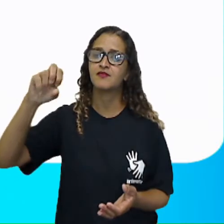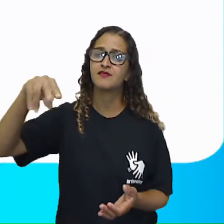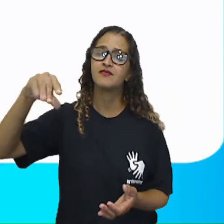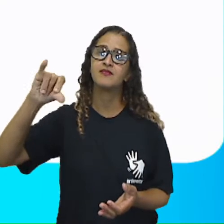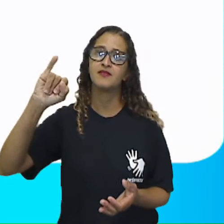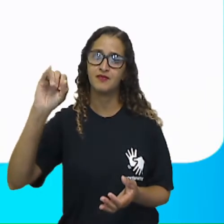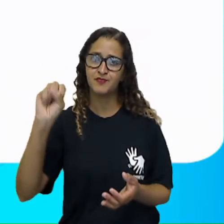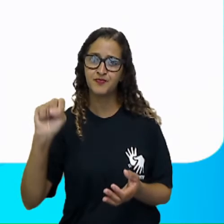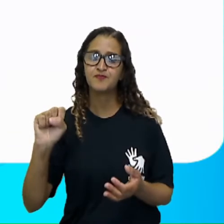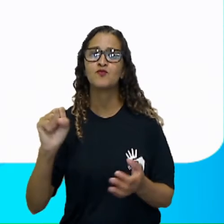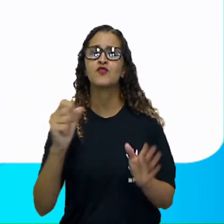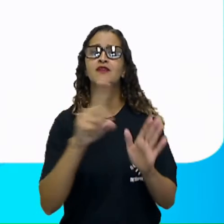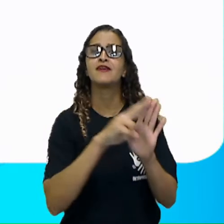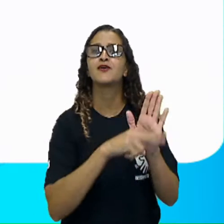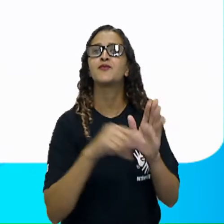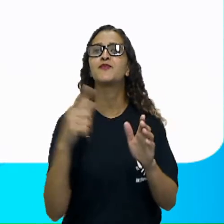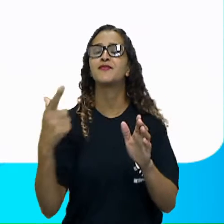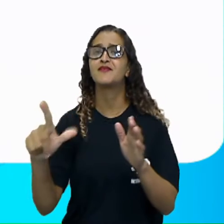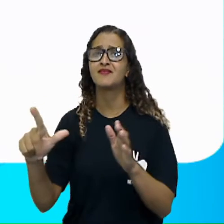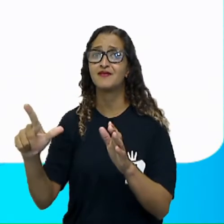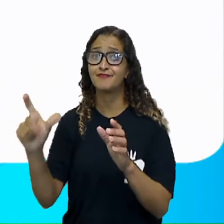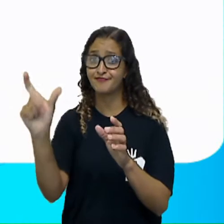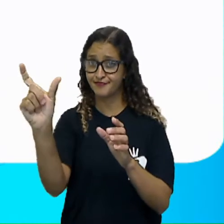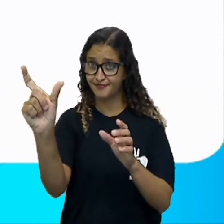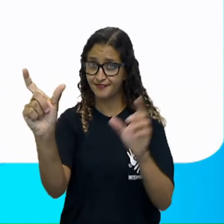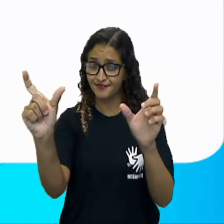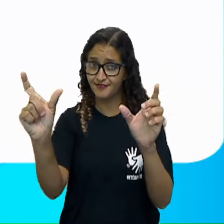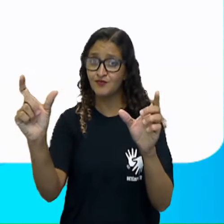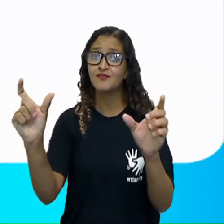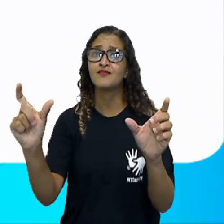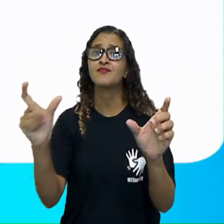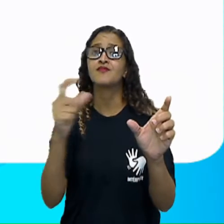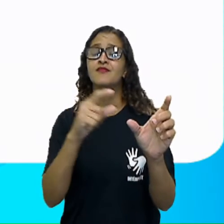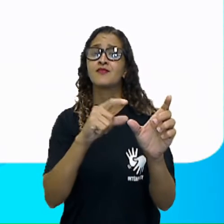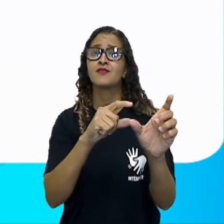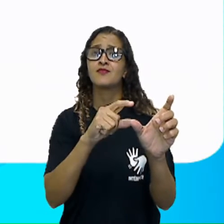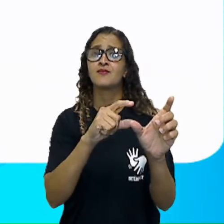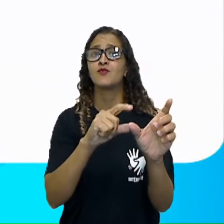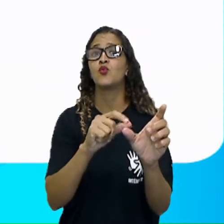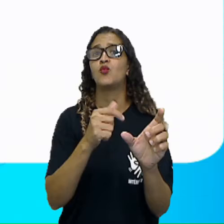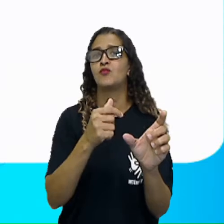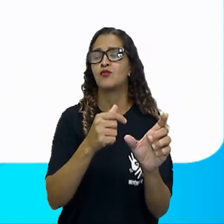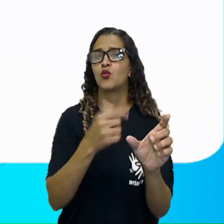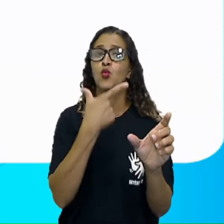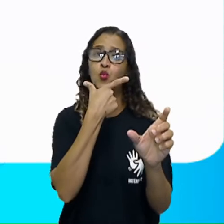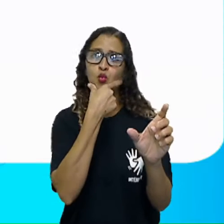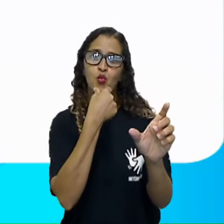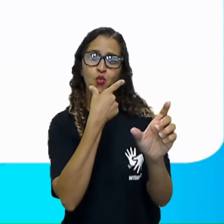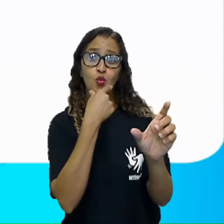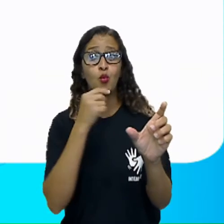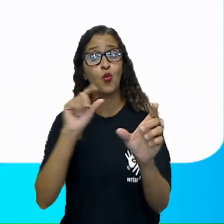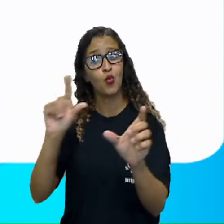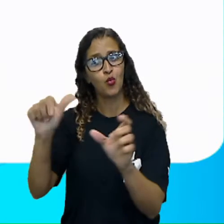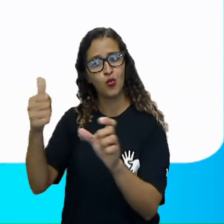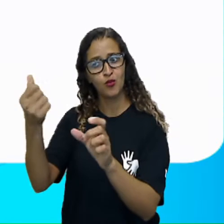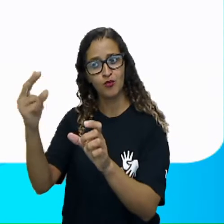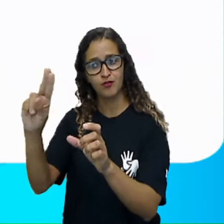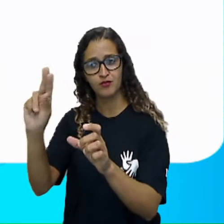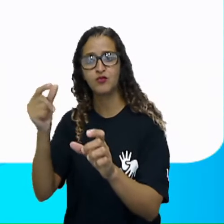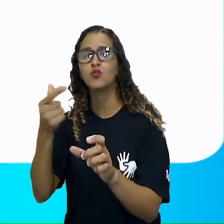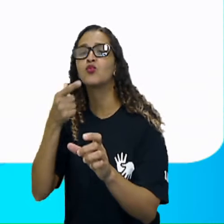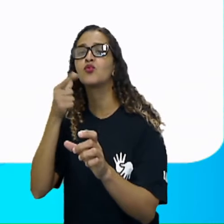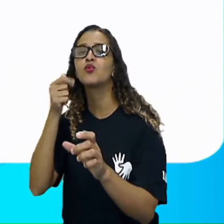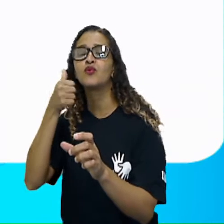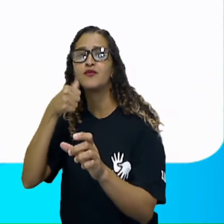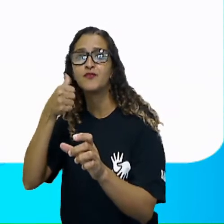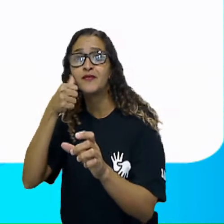cardinais. Outra regrinha. A palavra ambos, no masculino ou no feminino,